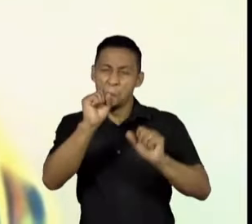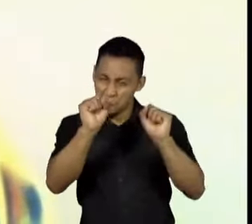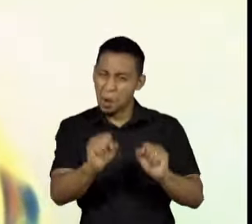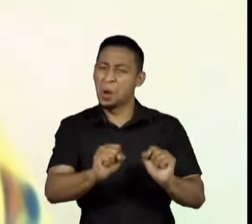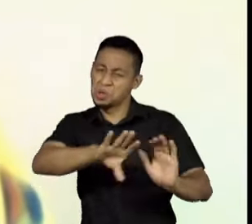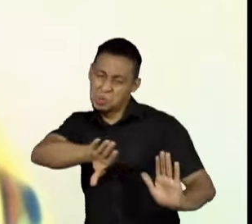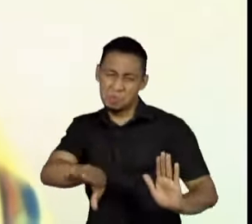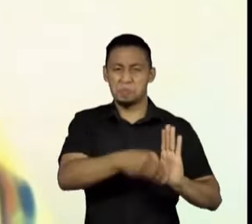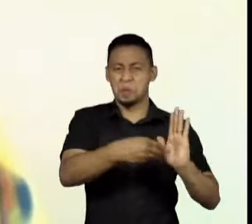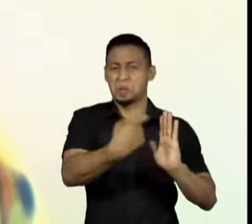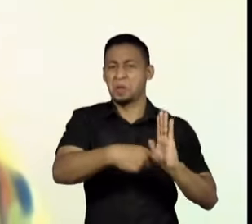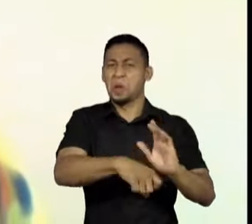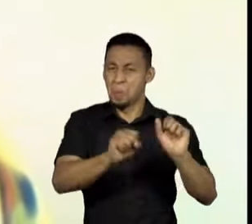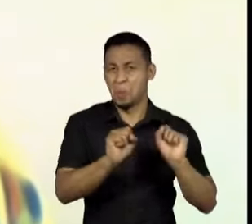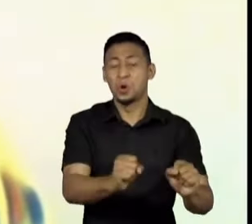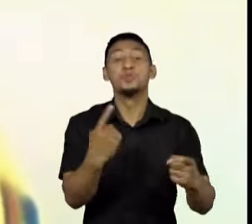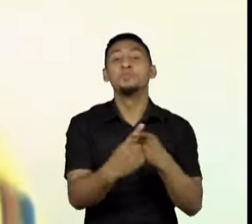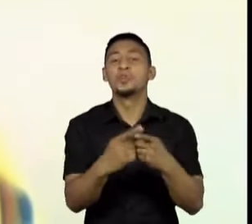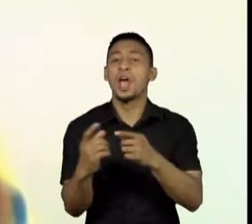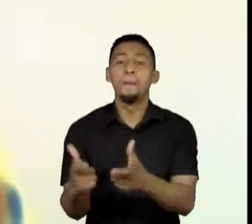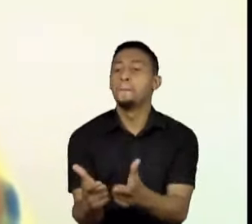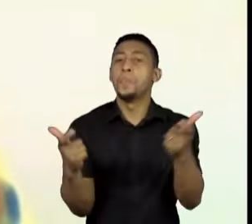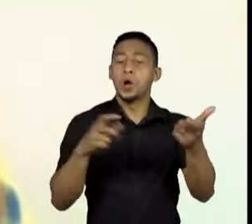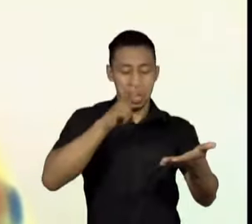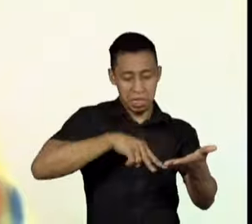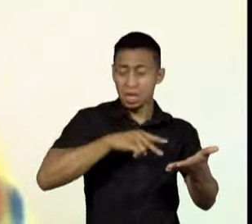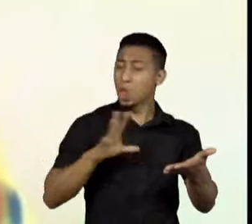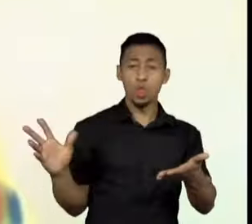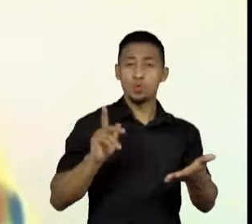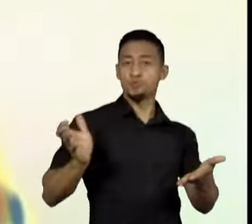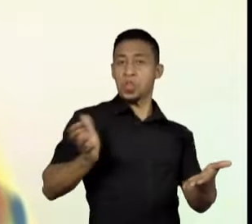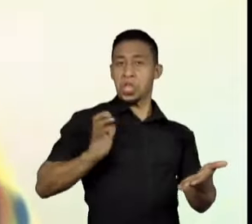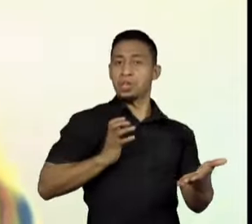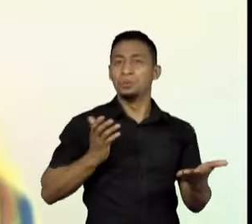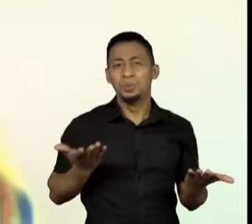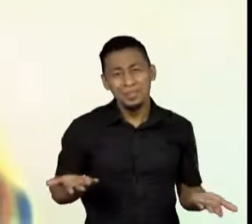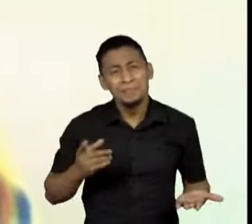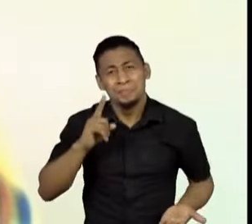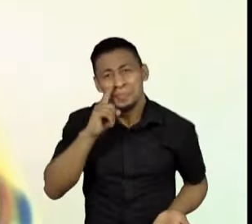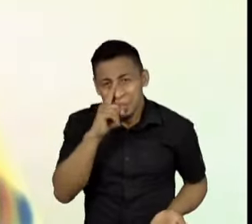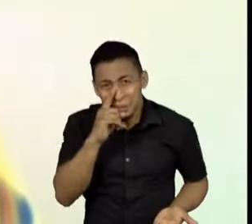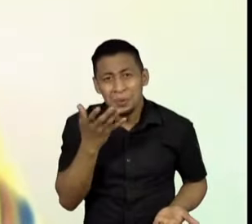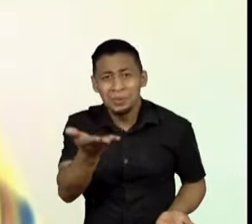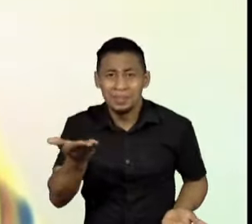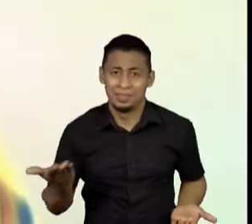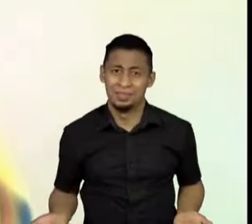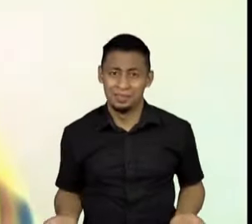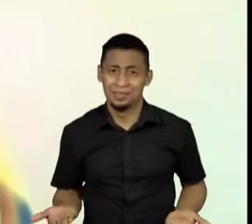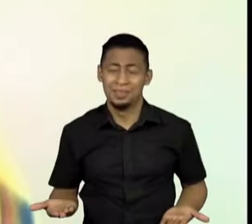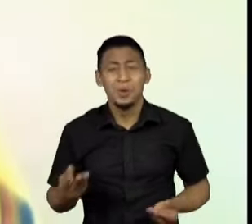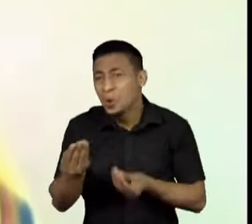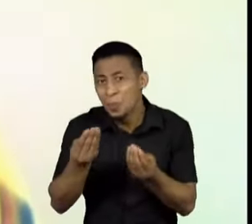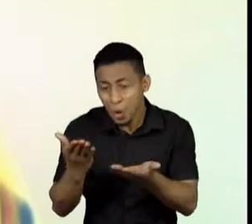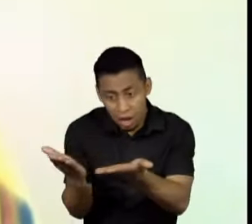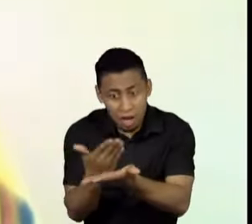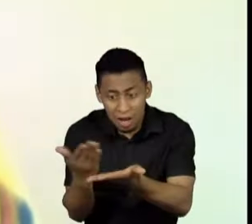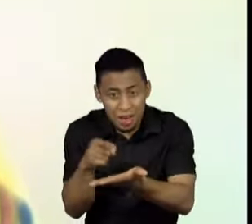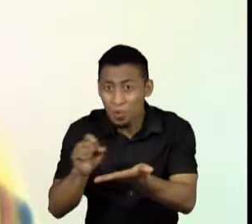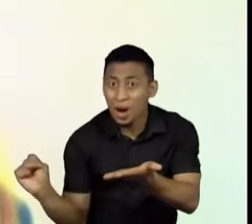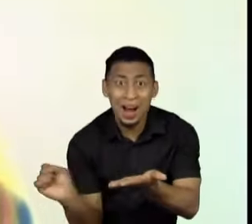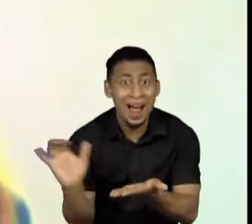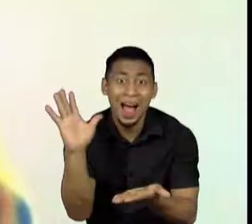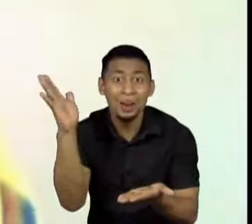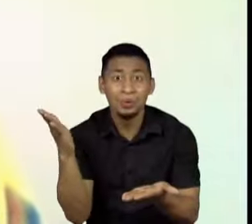quem lê é quem tem dinheiro. Quer dizer, é muito perigoso isso, porque se livros continuam